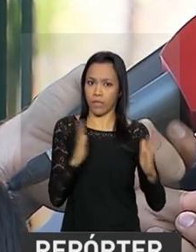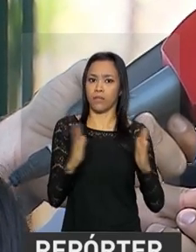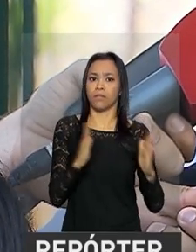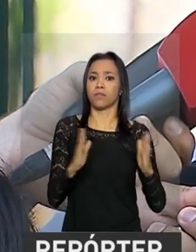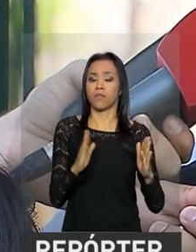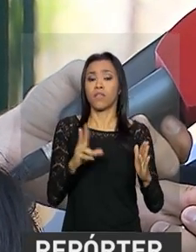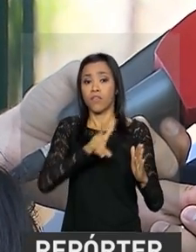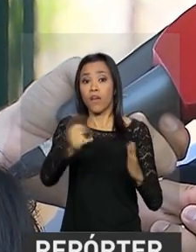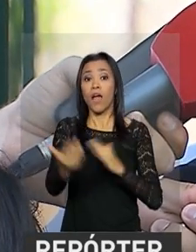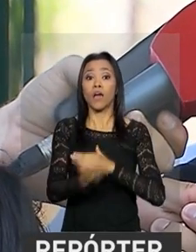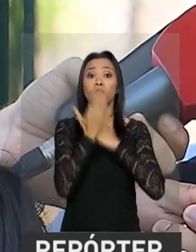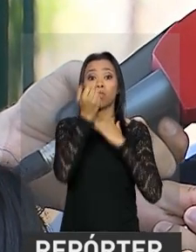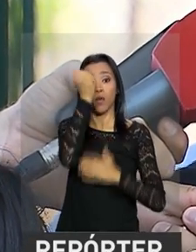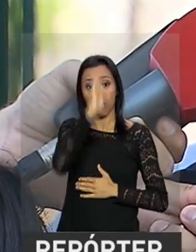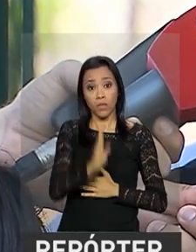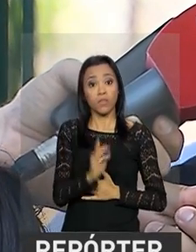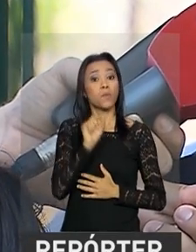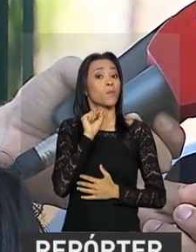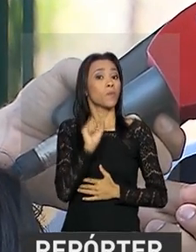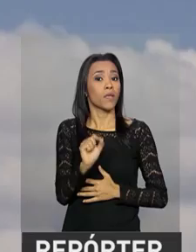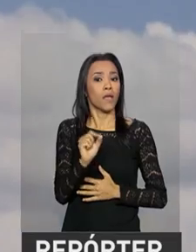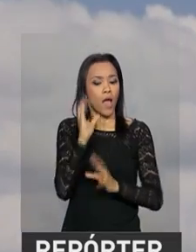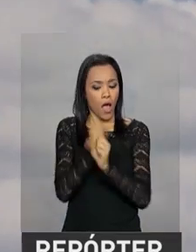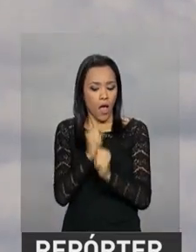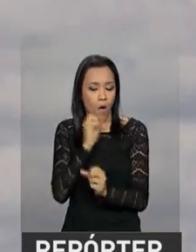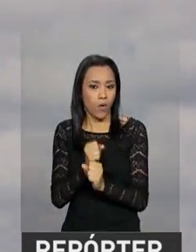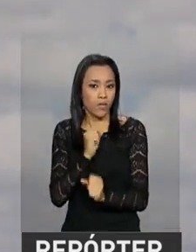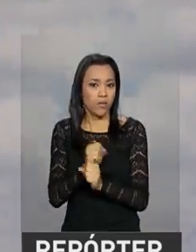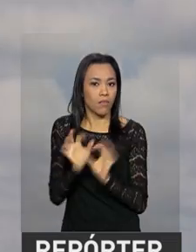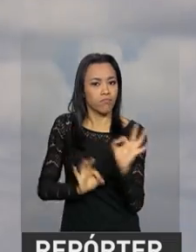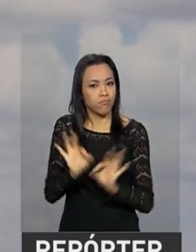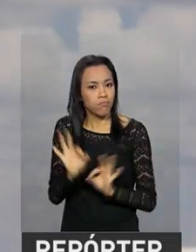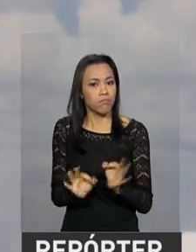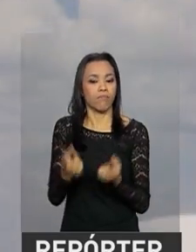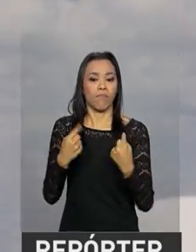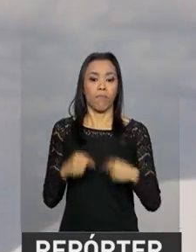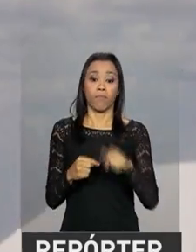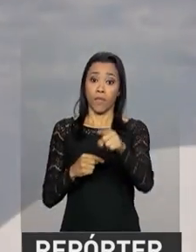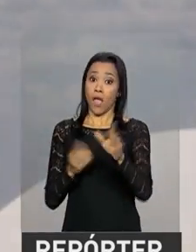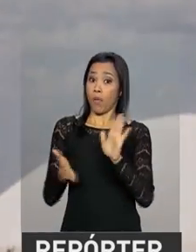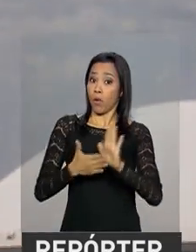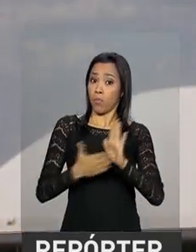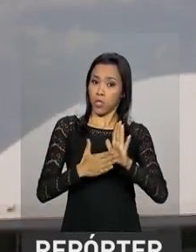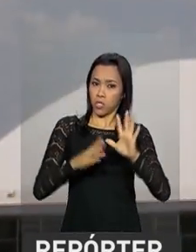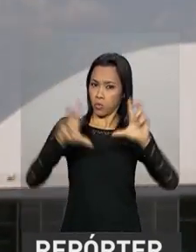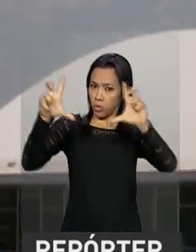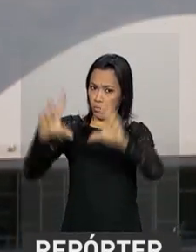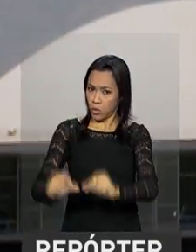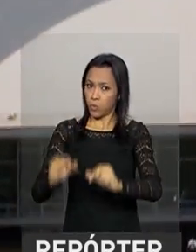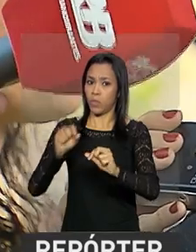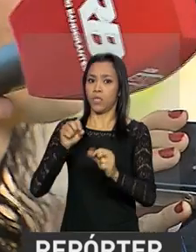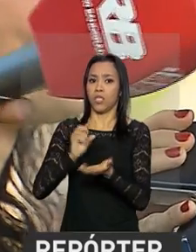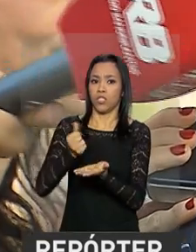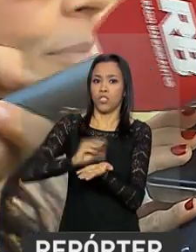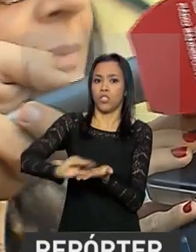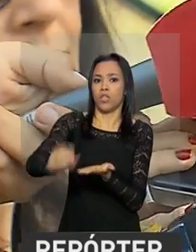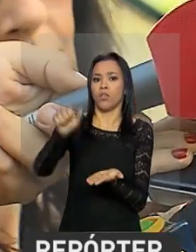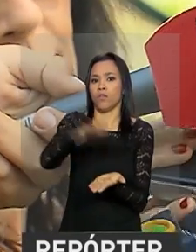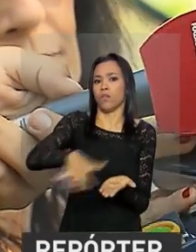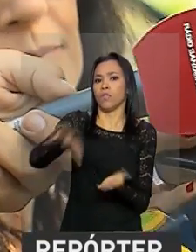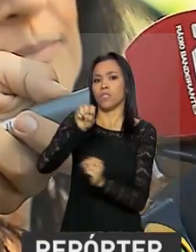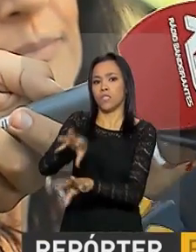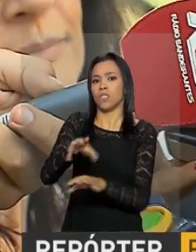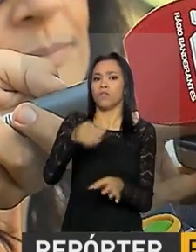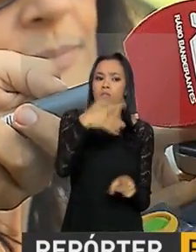que eu acho que vai ajudar o Brasil a fazer orçamento a proposta não reduz verbas da saúde e da educação a principal